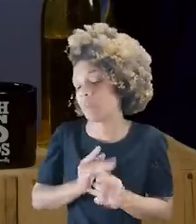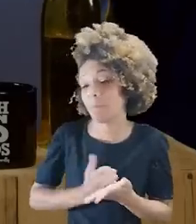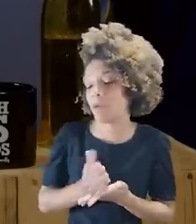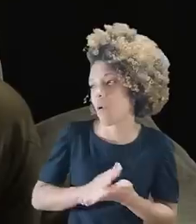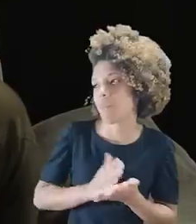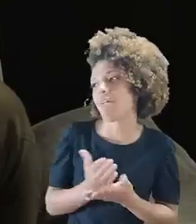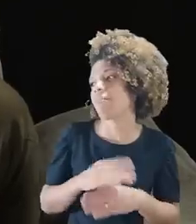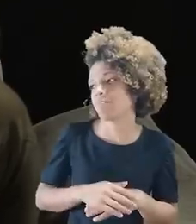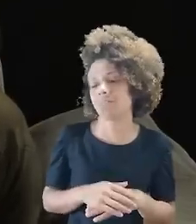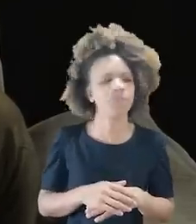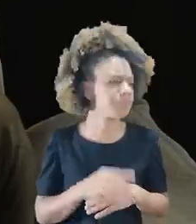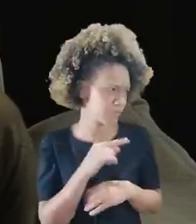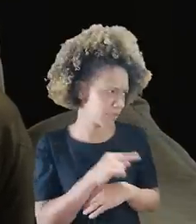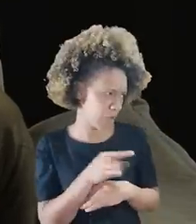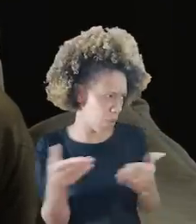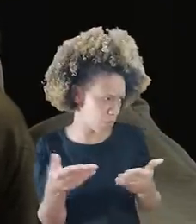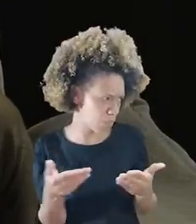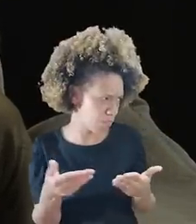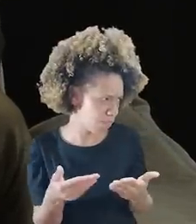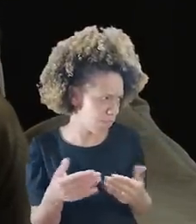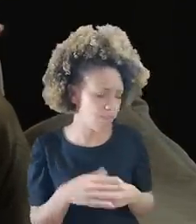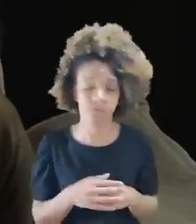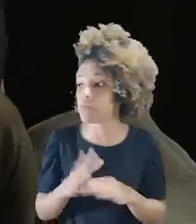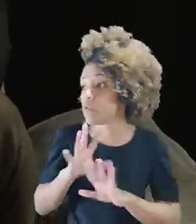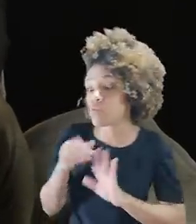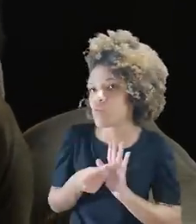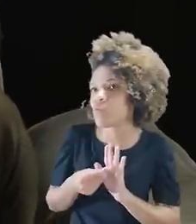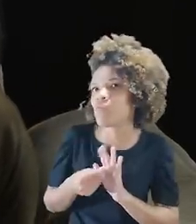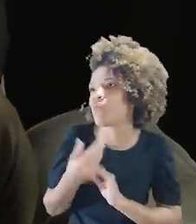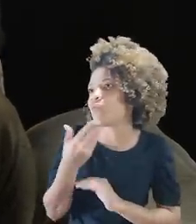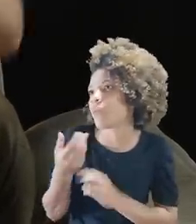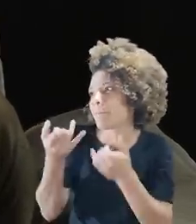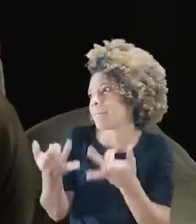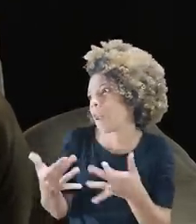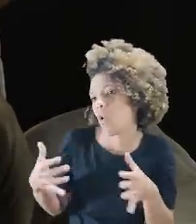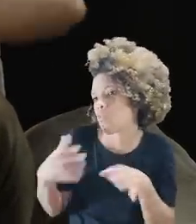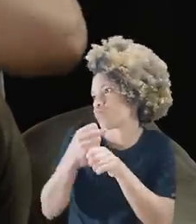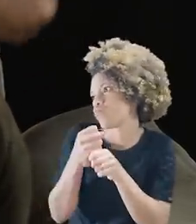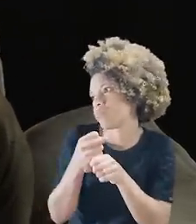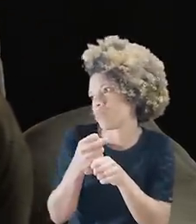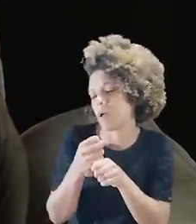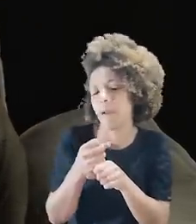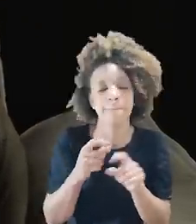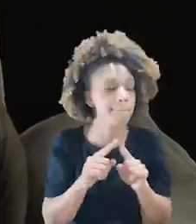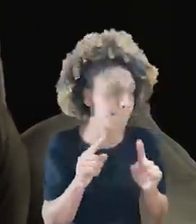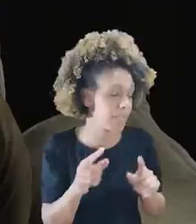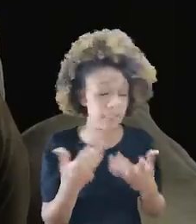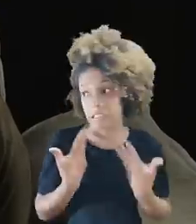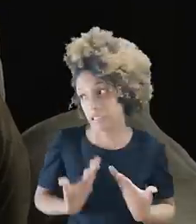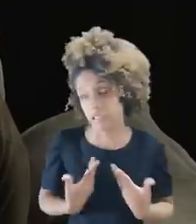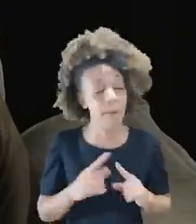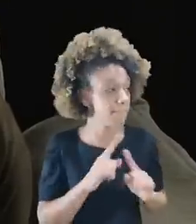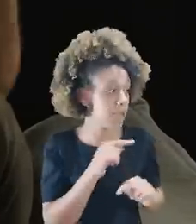hoje como artista que você se permanece artista embora estudando Psicologia para aprimorar a coisa toda Você